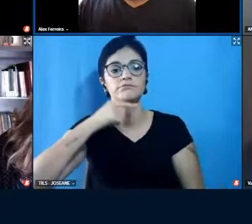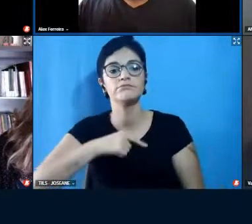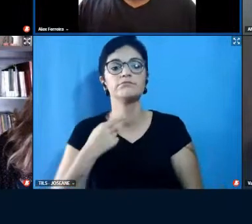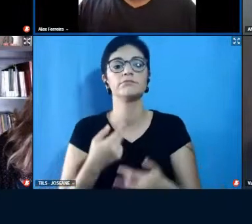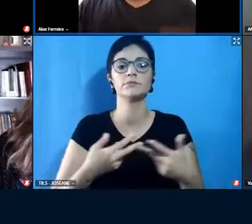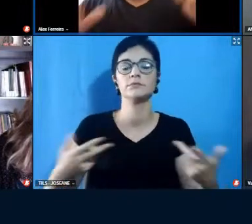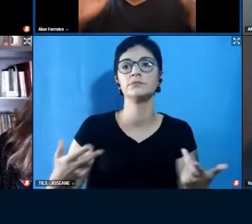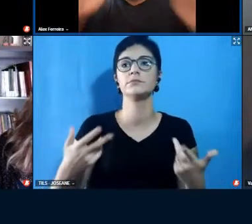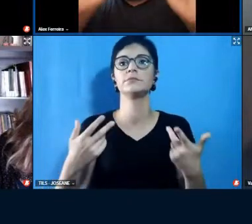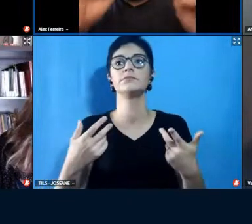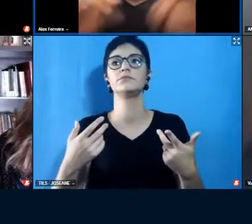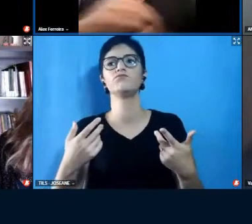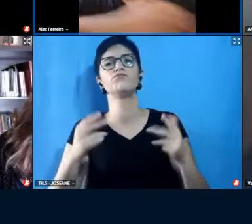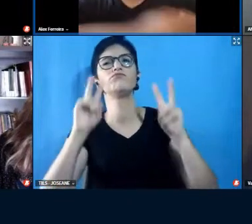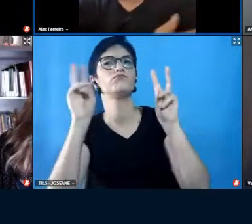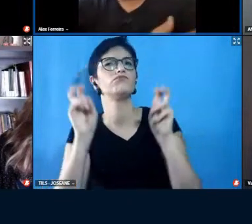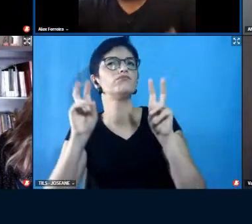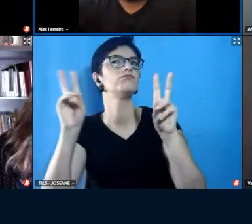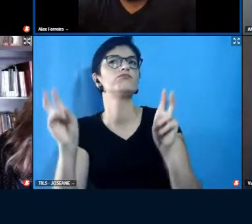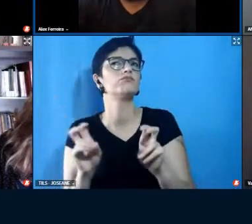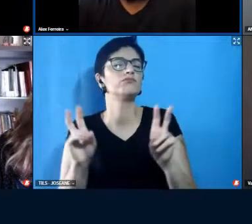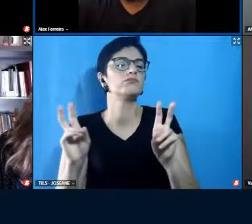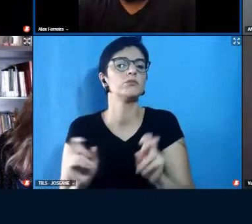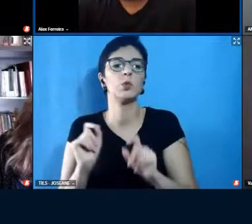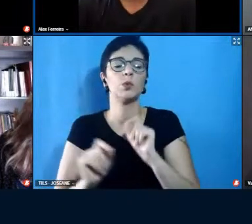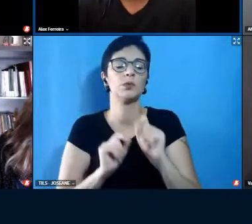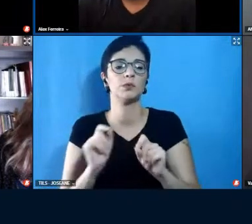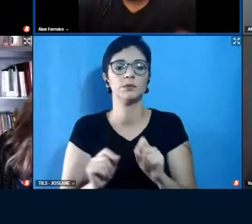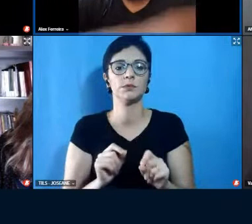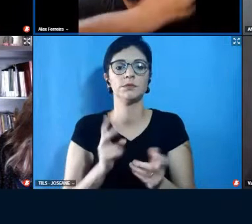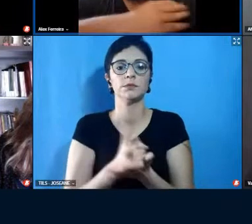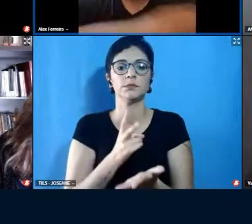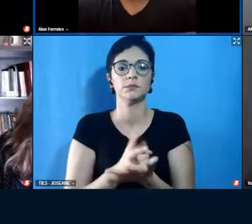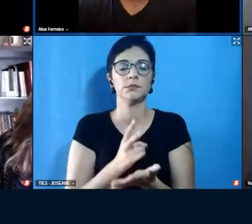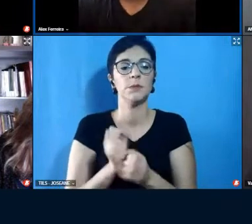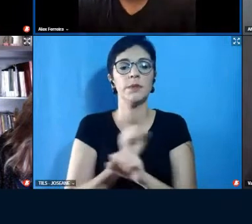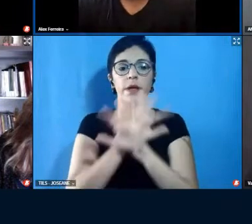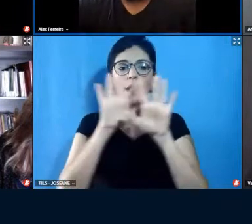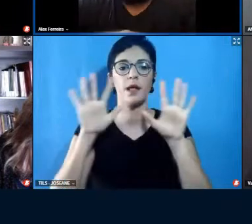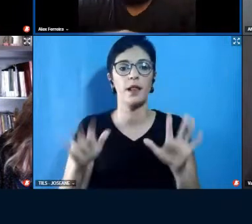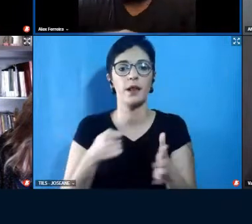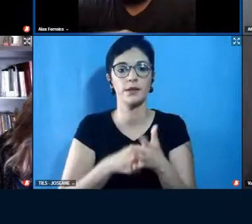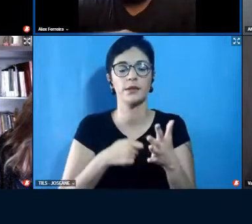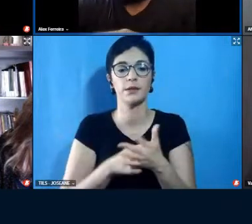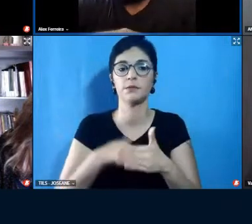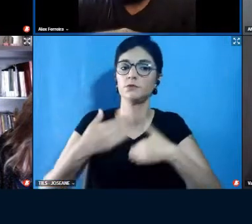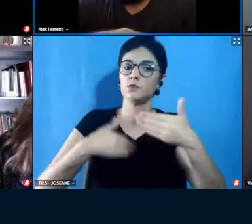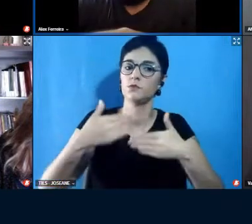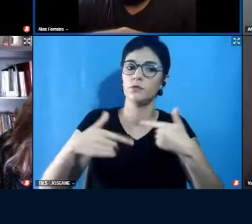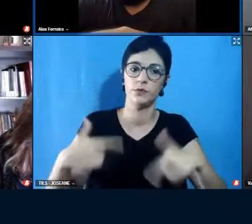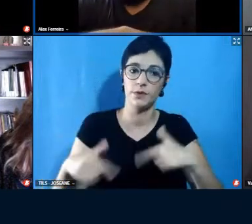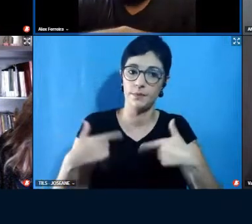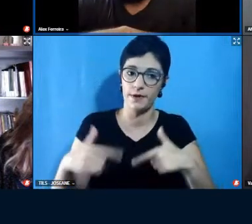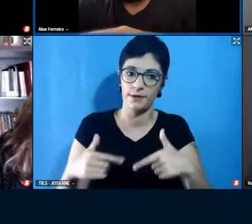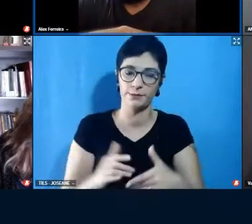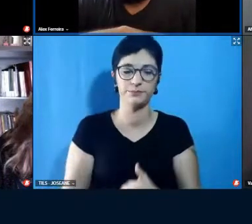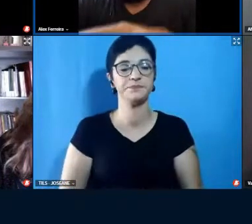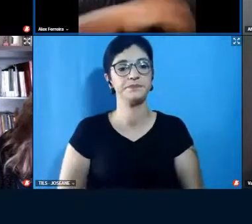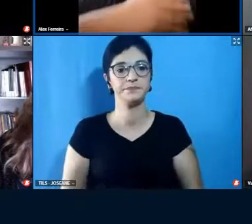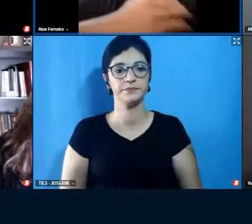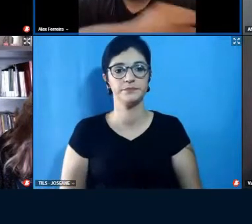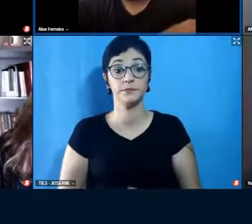as questões que pegavam ali de forma muito clara a fim de desenvolver o trabalho.